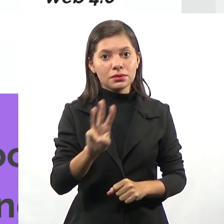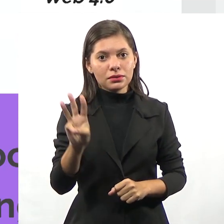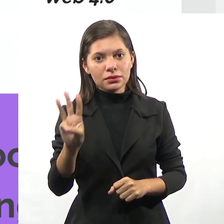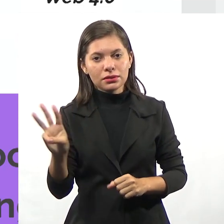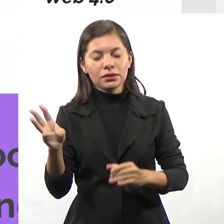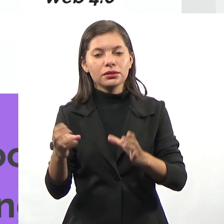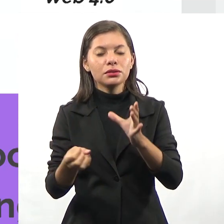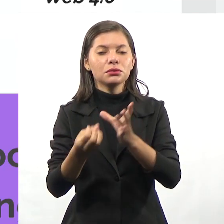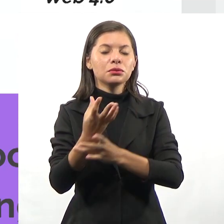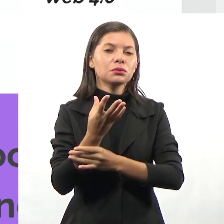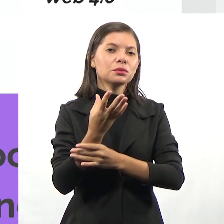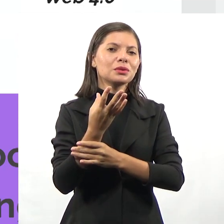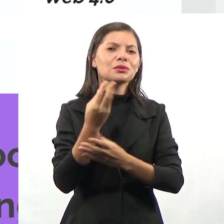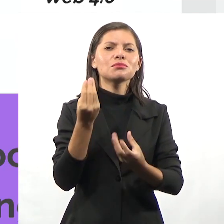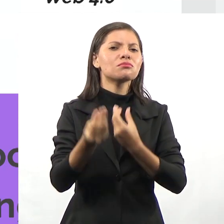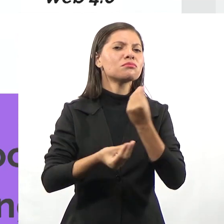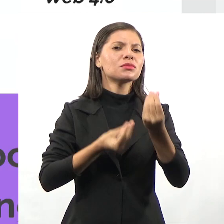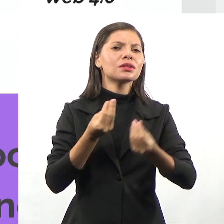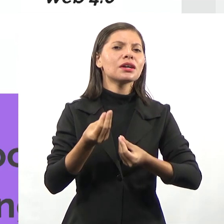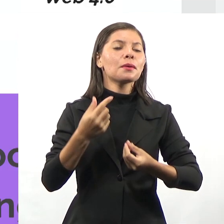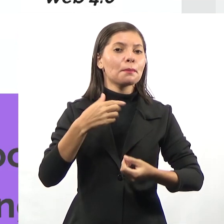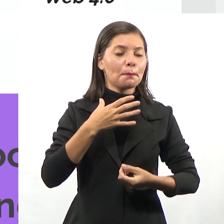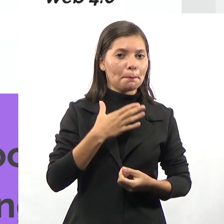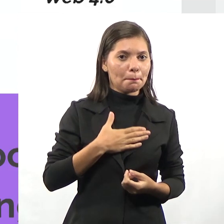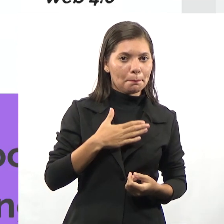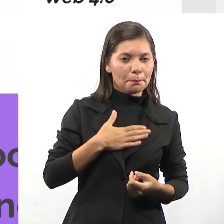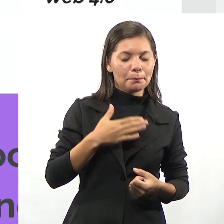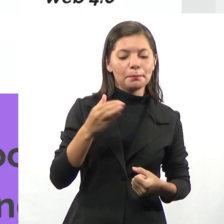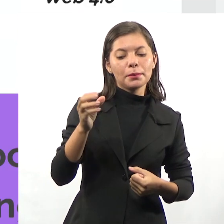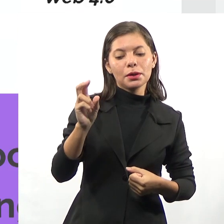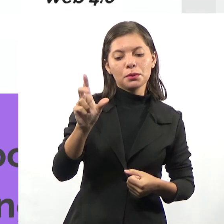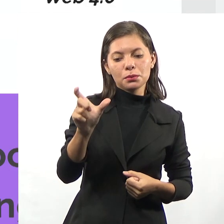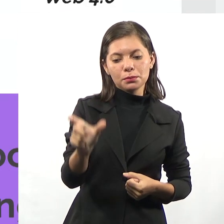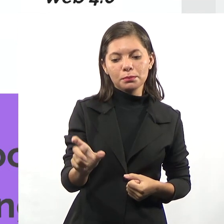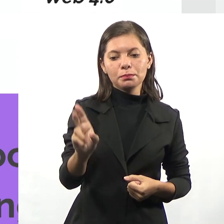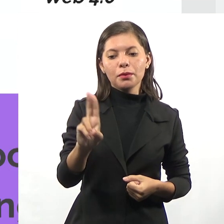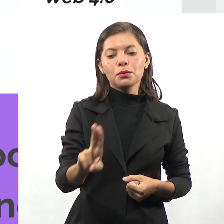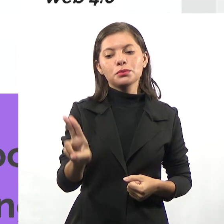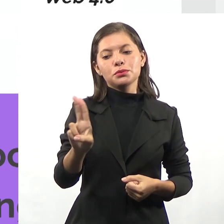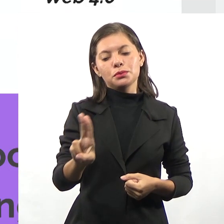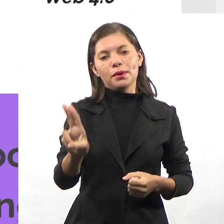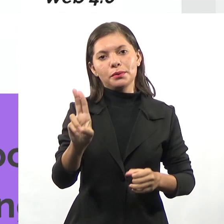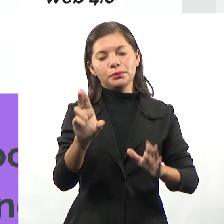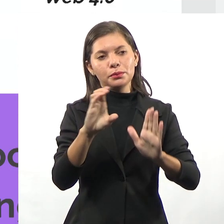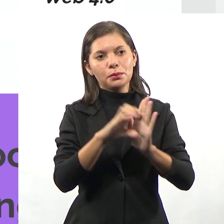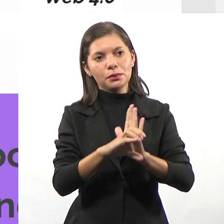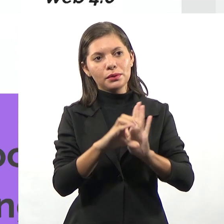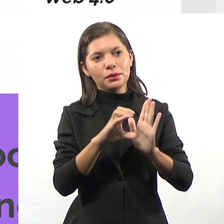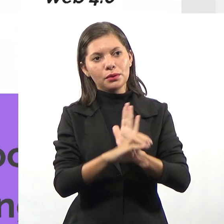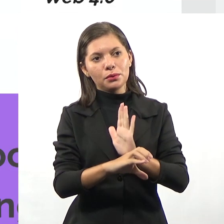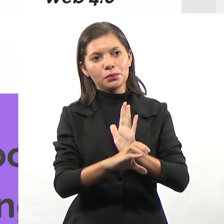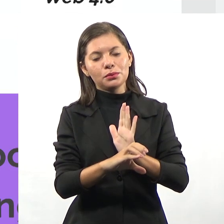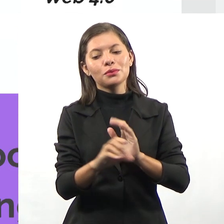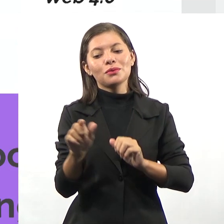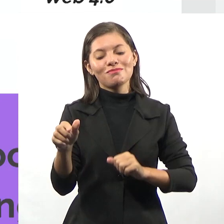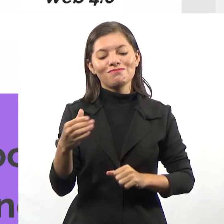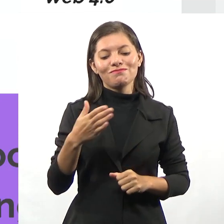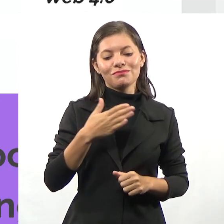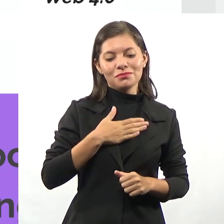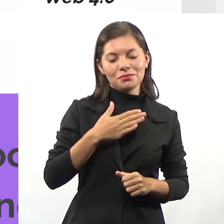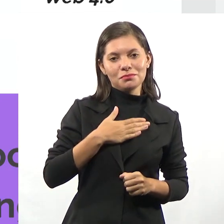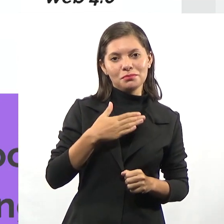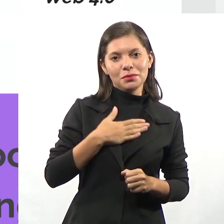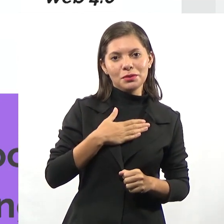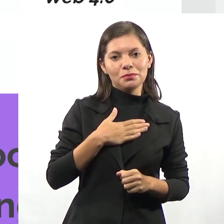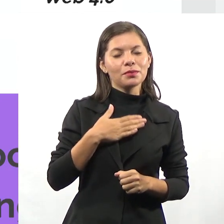das vezes é construído para o meu usuário. Os conteúdos dispostos naquele site atendem somente